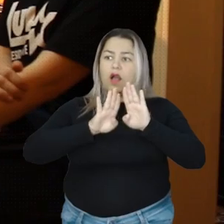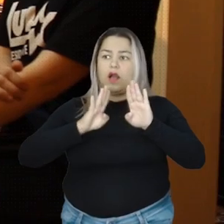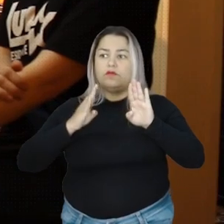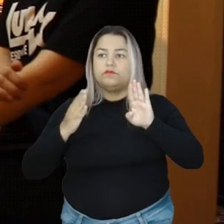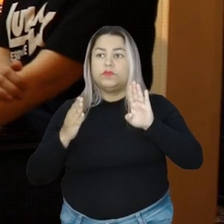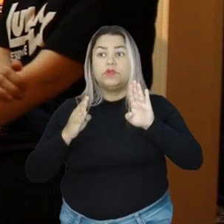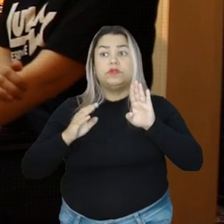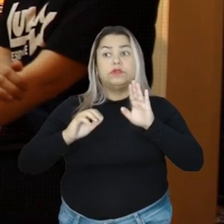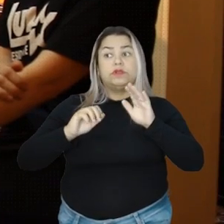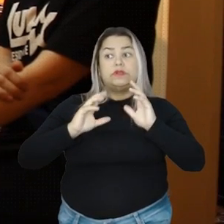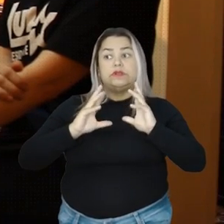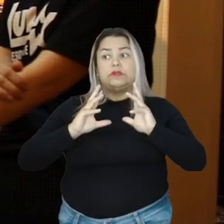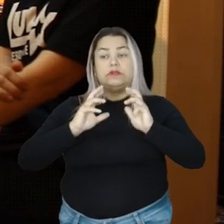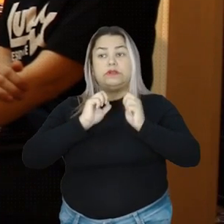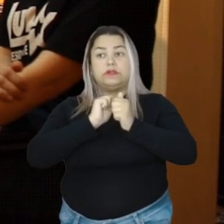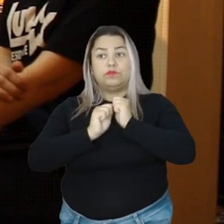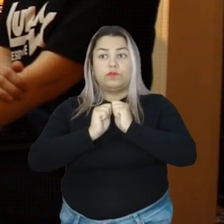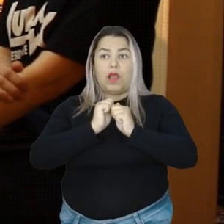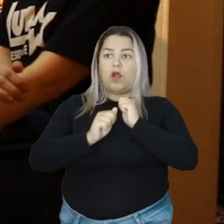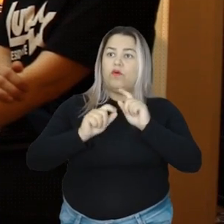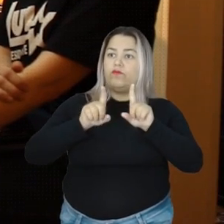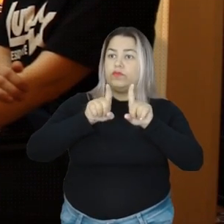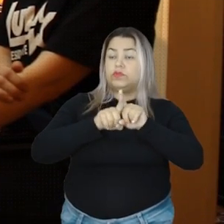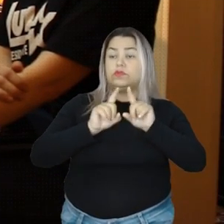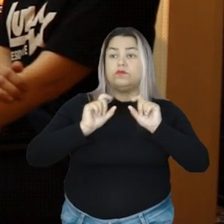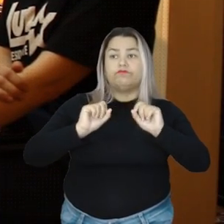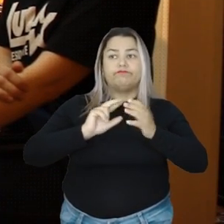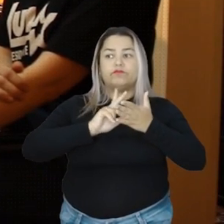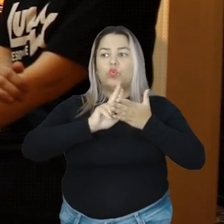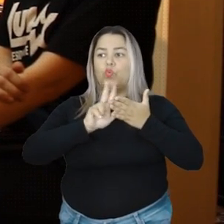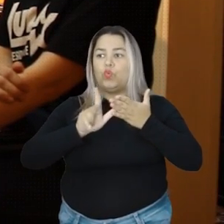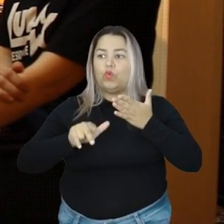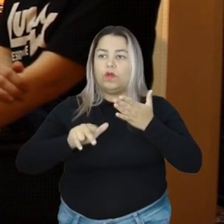o vidro, de, não é, enfim, de